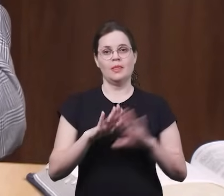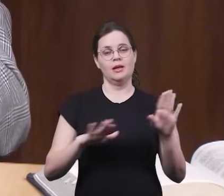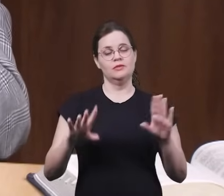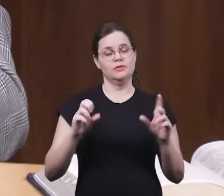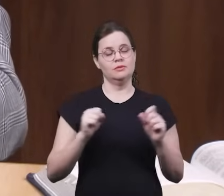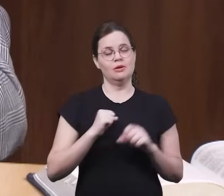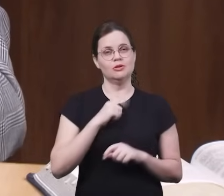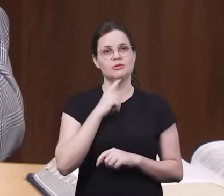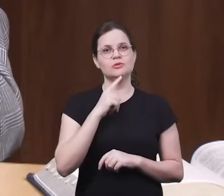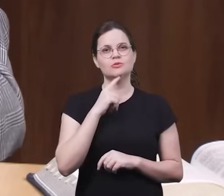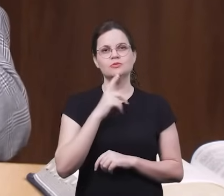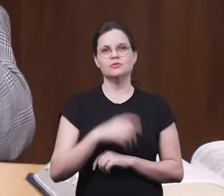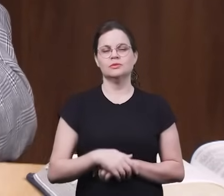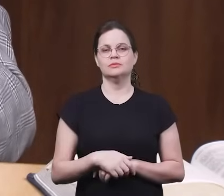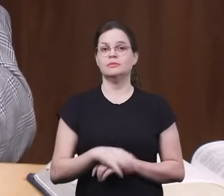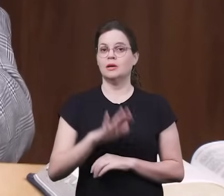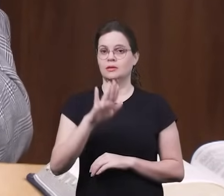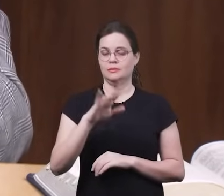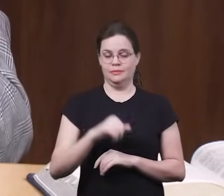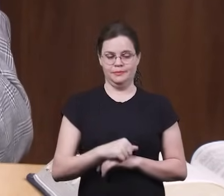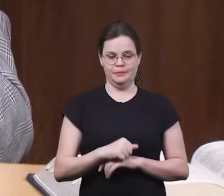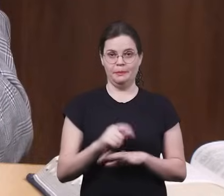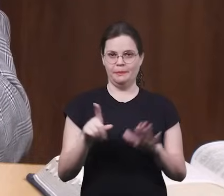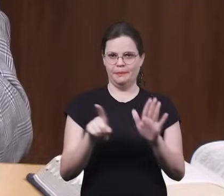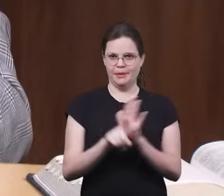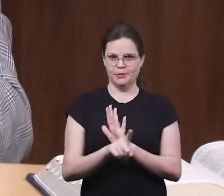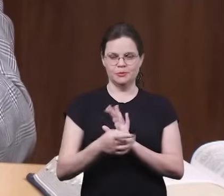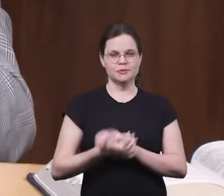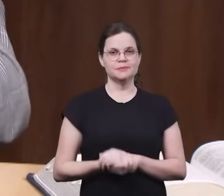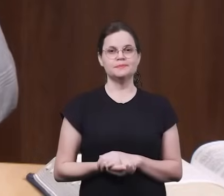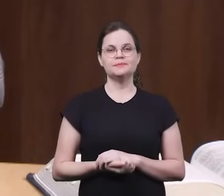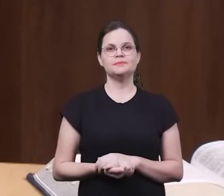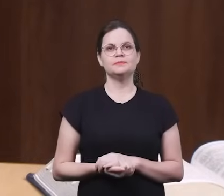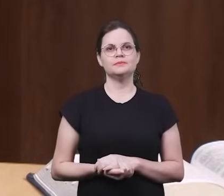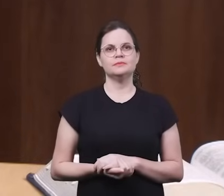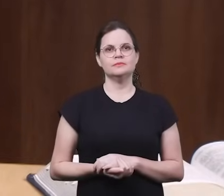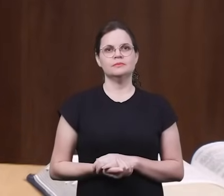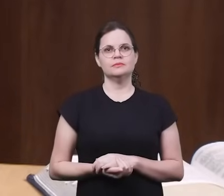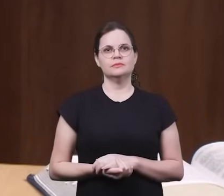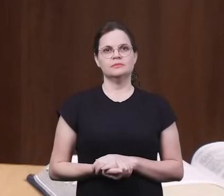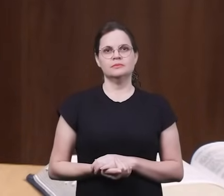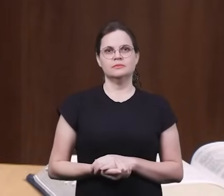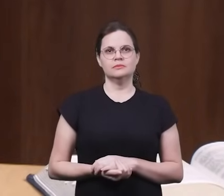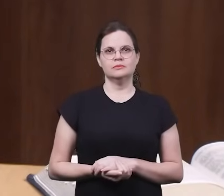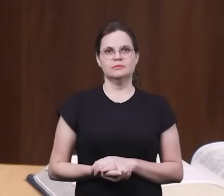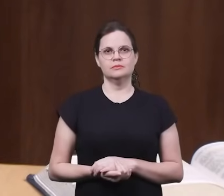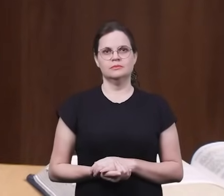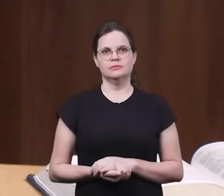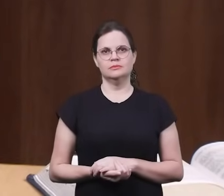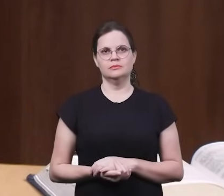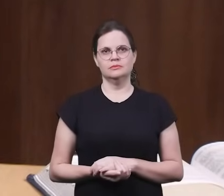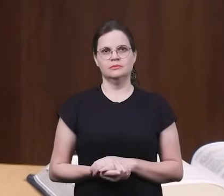às vezes é dúvida. Por que nós não